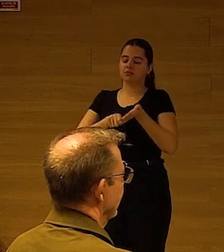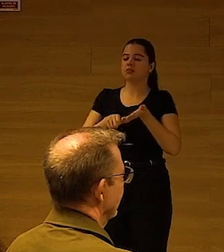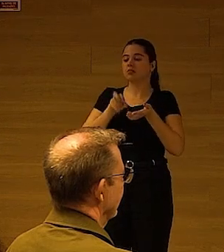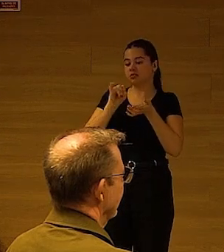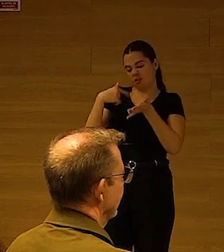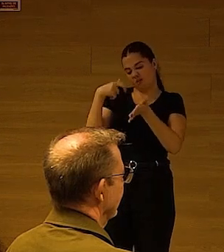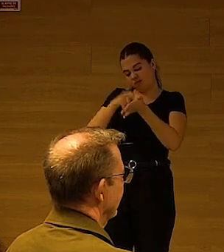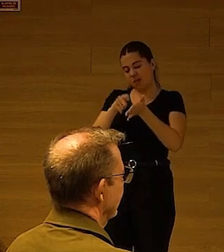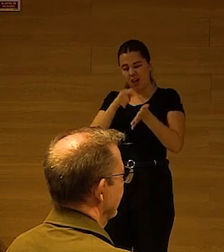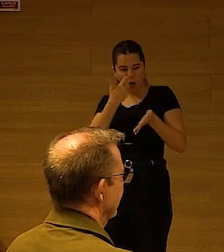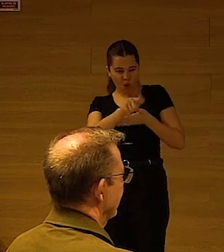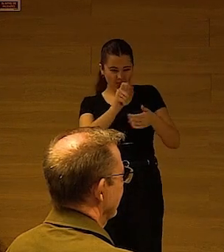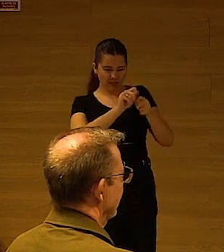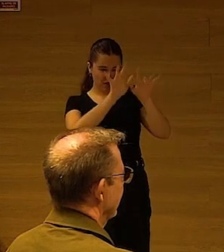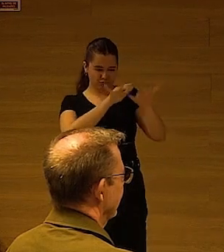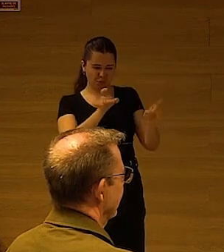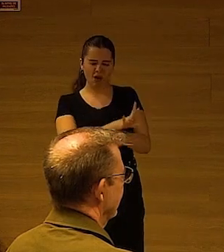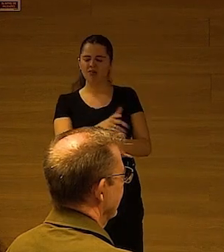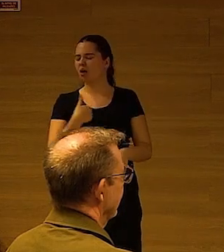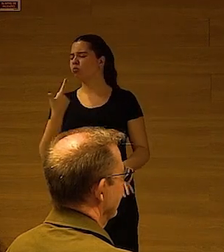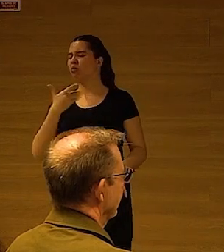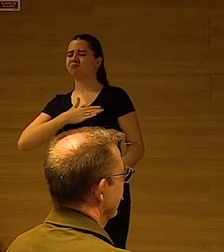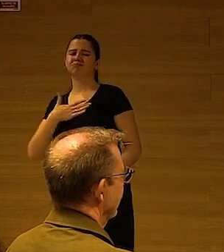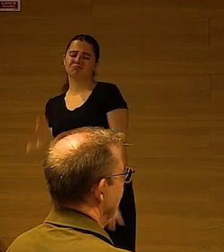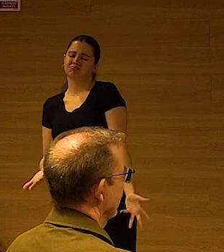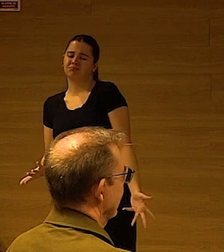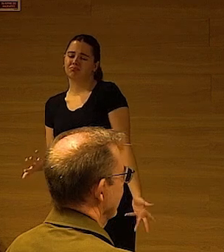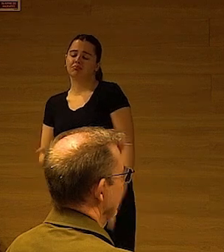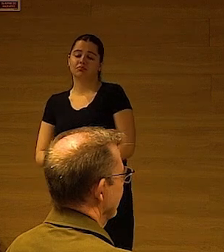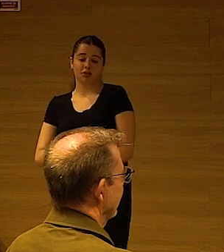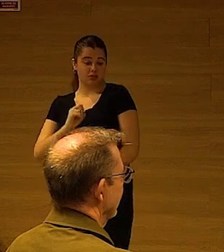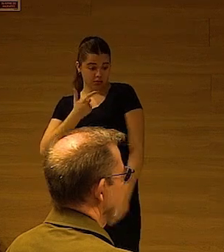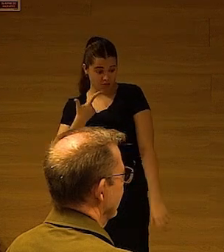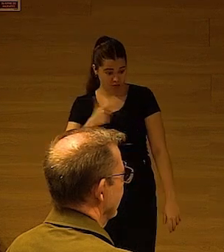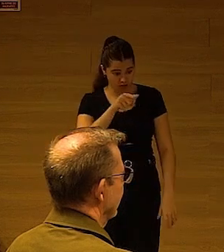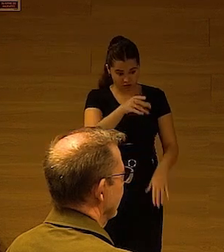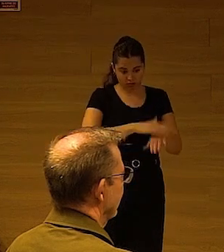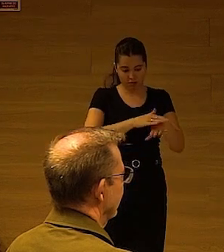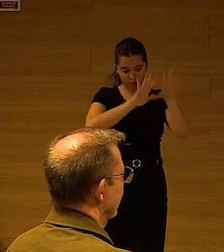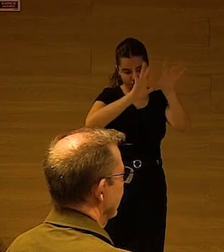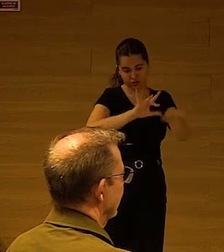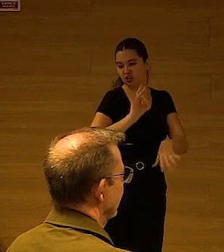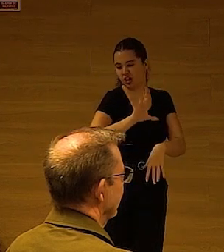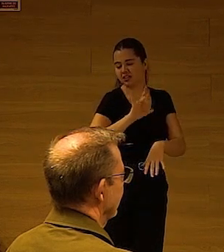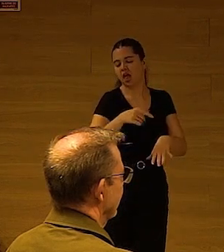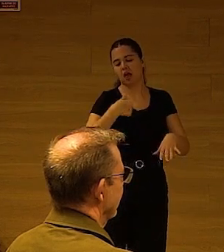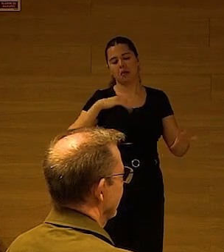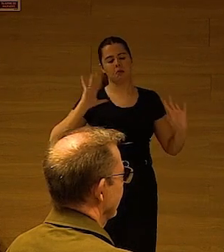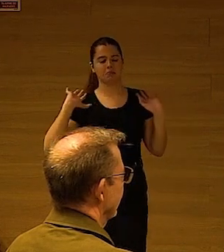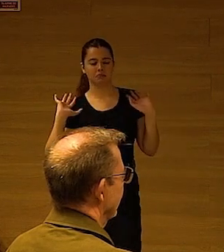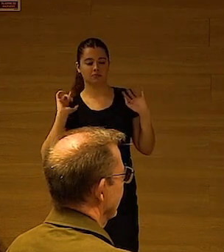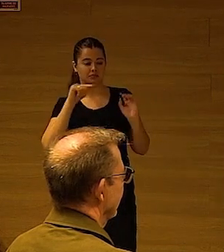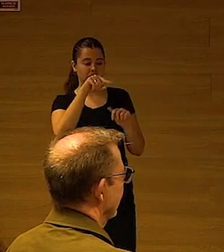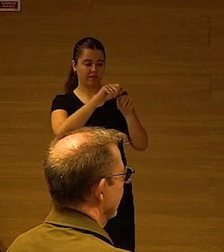questão. Você vai... Se a máquina fizer por você e não for algo que ela possa fazer porque